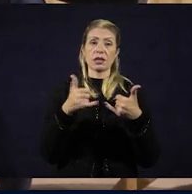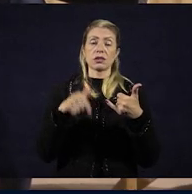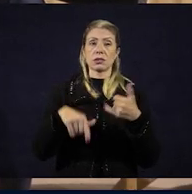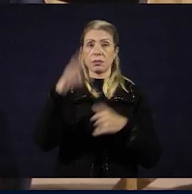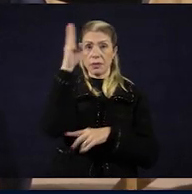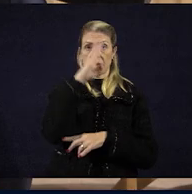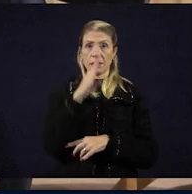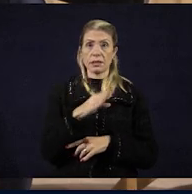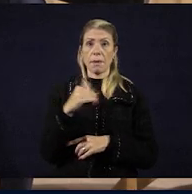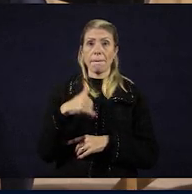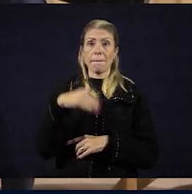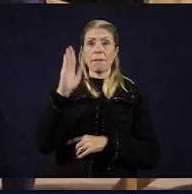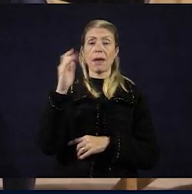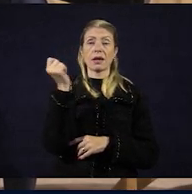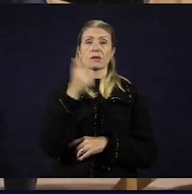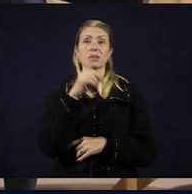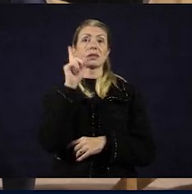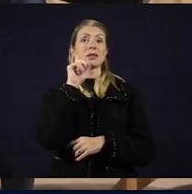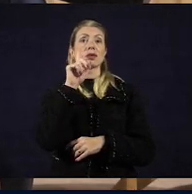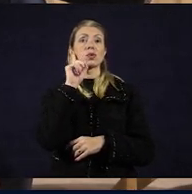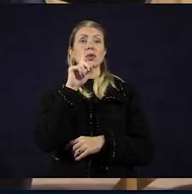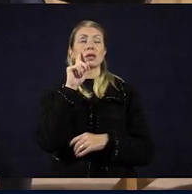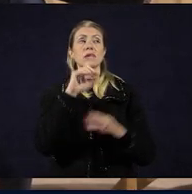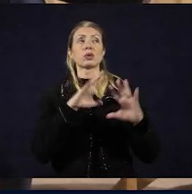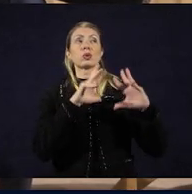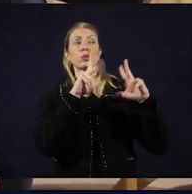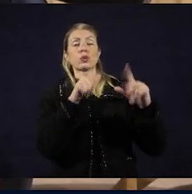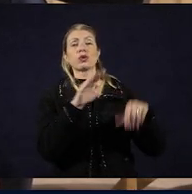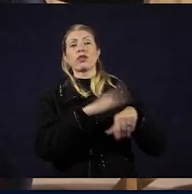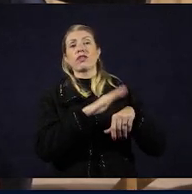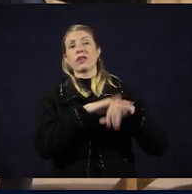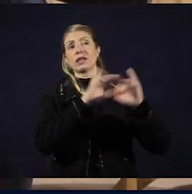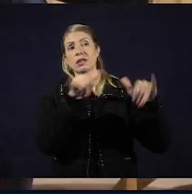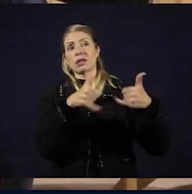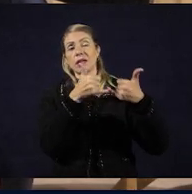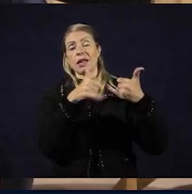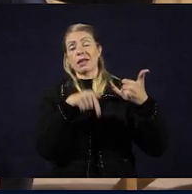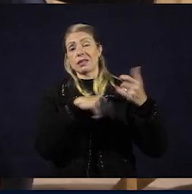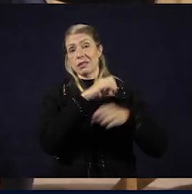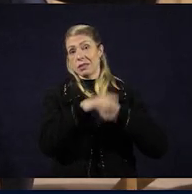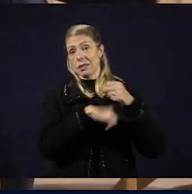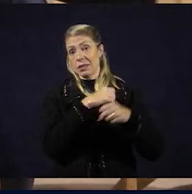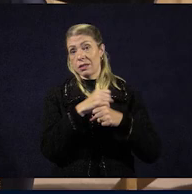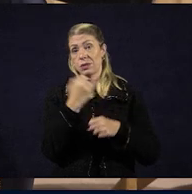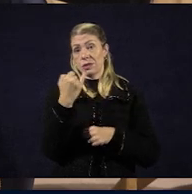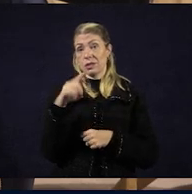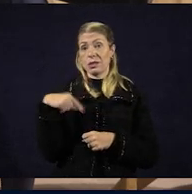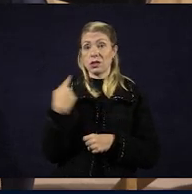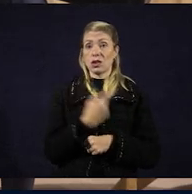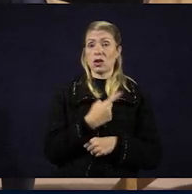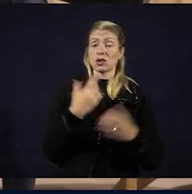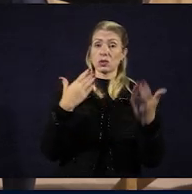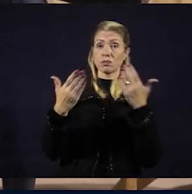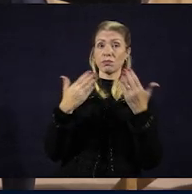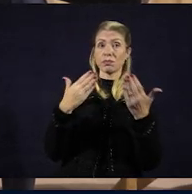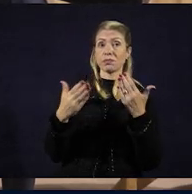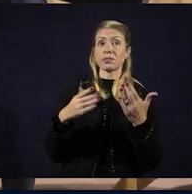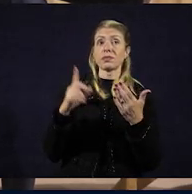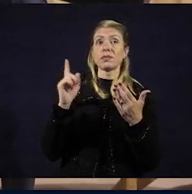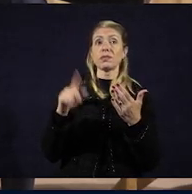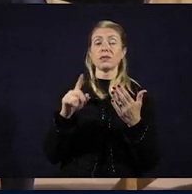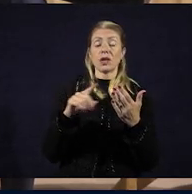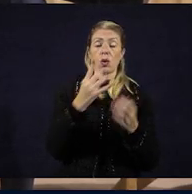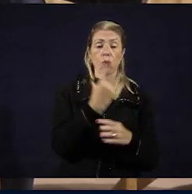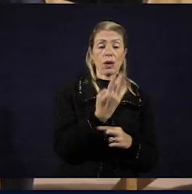é mais do que os Estados Unidos inteiro conectou nesse ano agora essa transição do 4G para o 5g ela vai